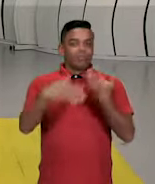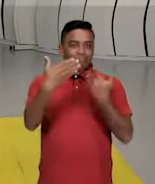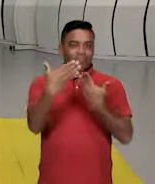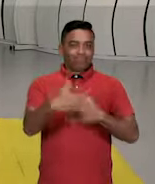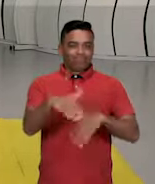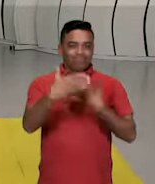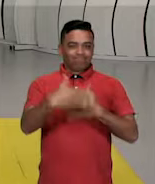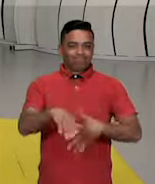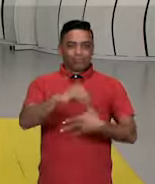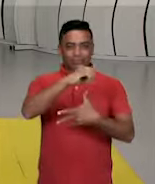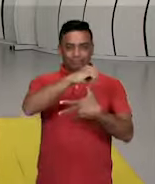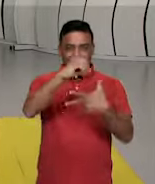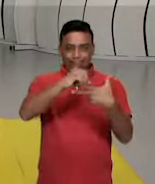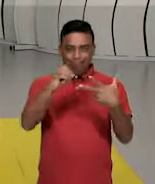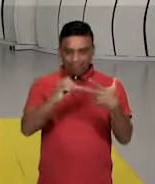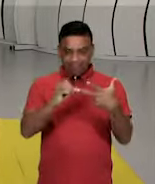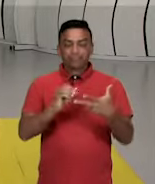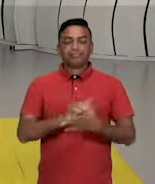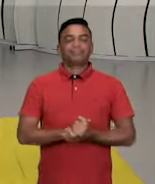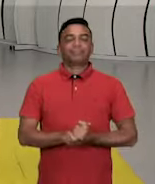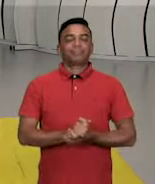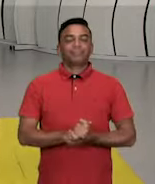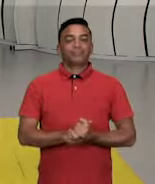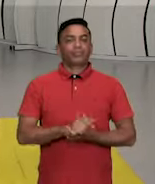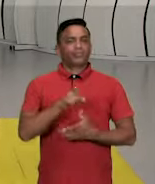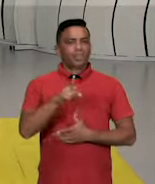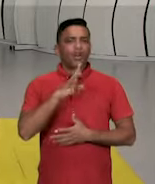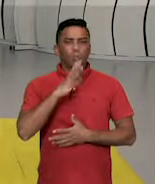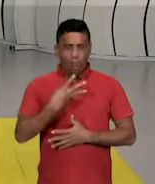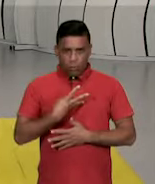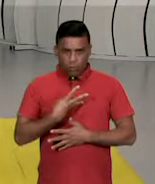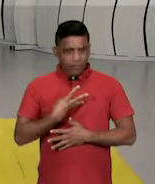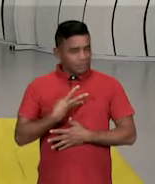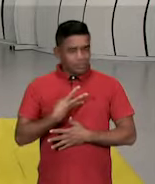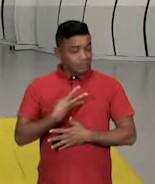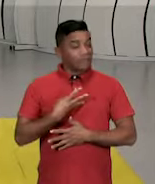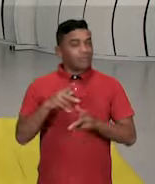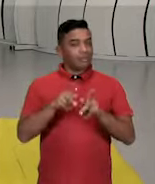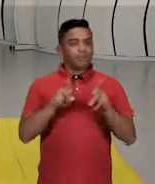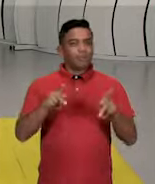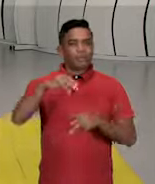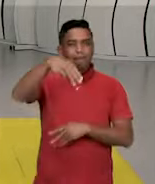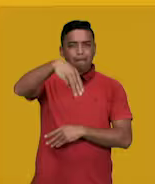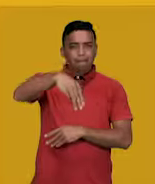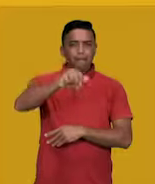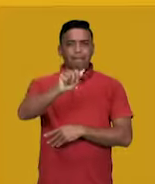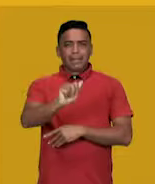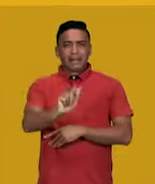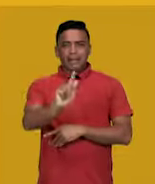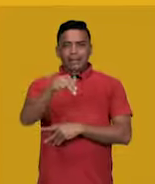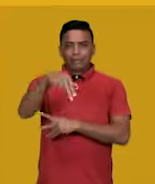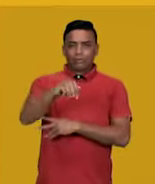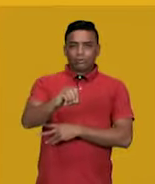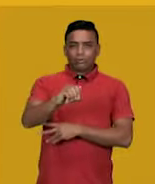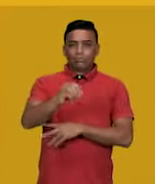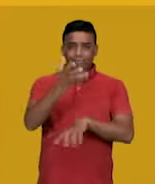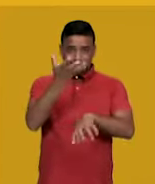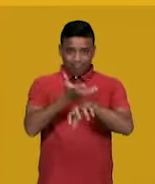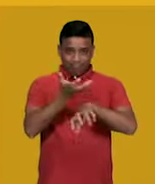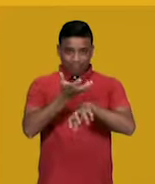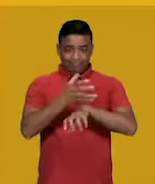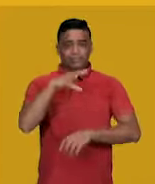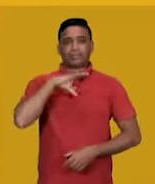Nacional do Ensino Médio. Para você que ainda não me conhece, eu sou o professor Magno Andrade, professor de língua